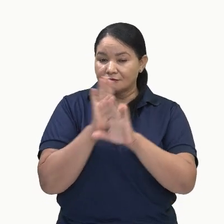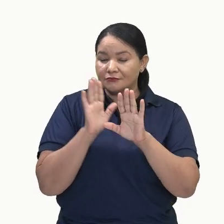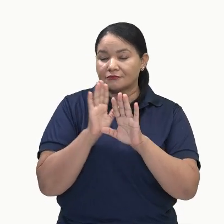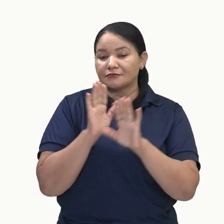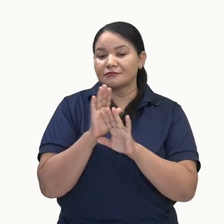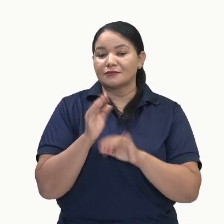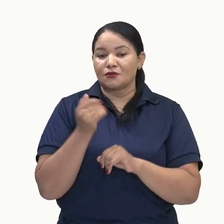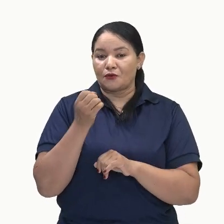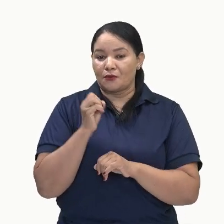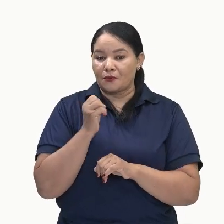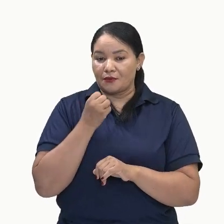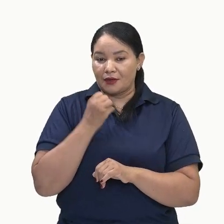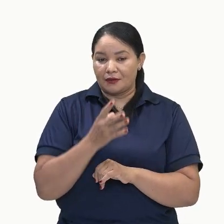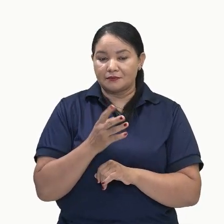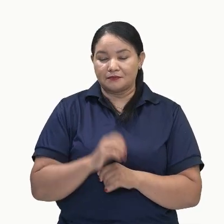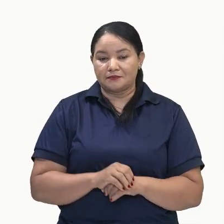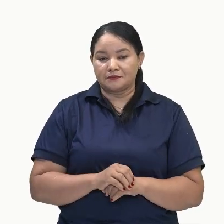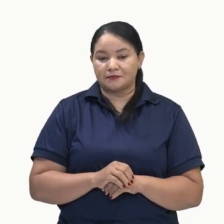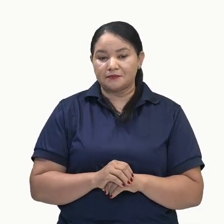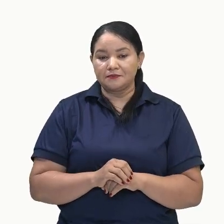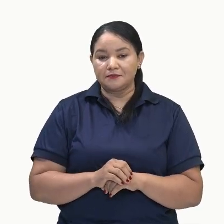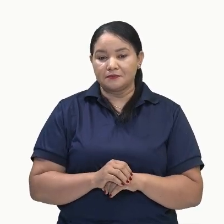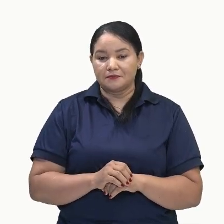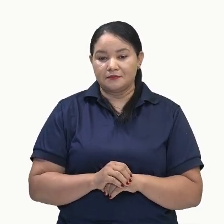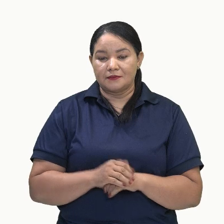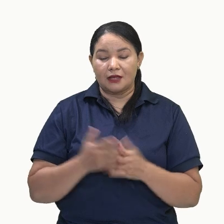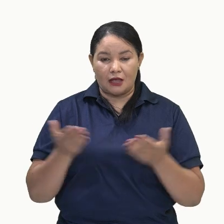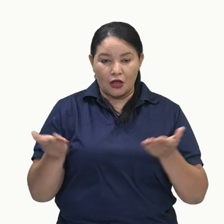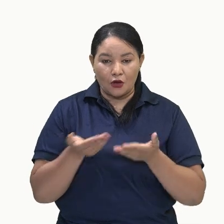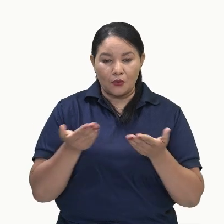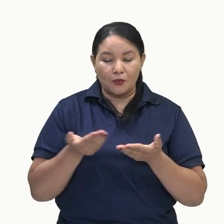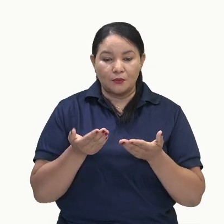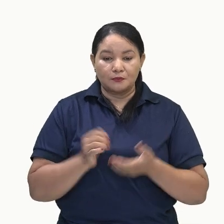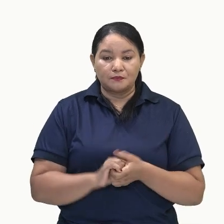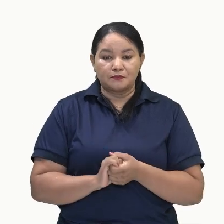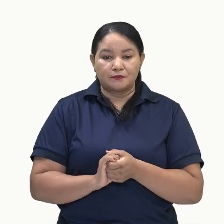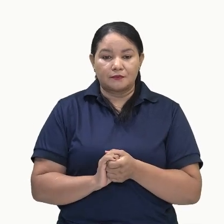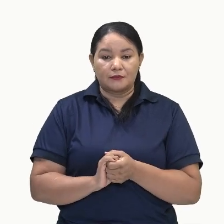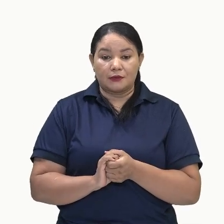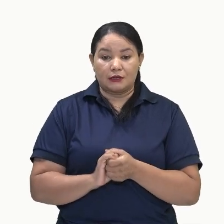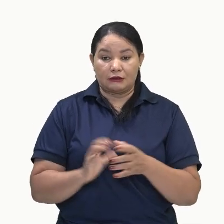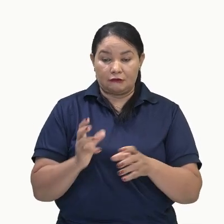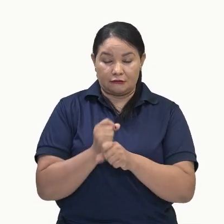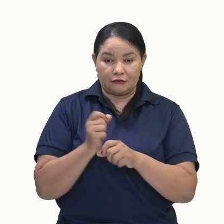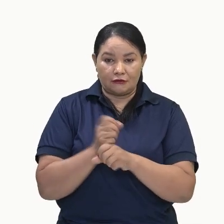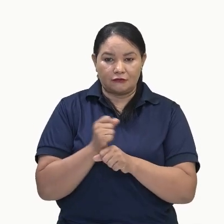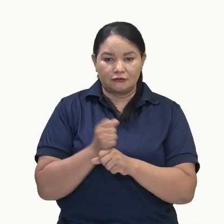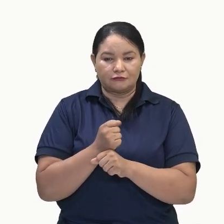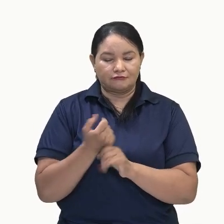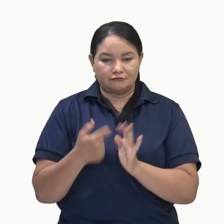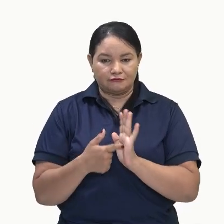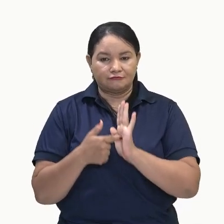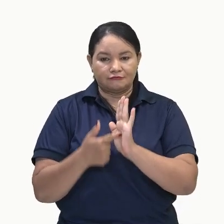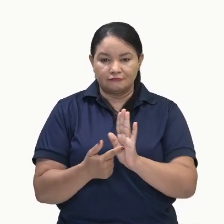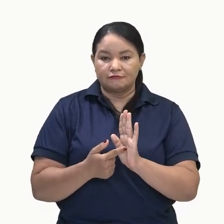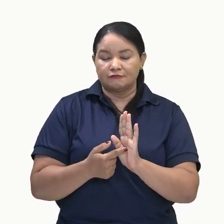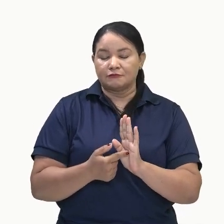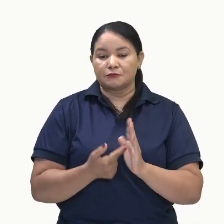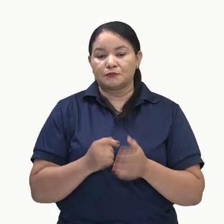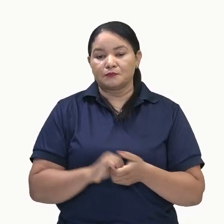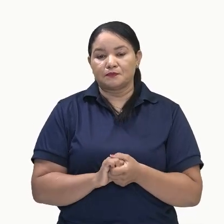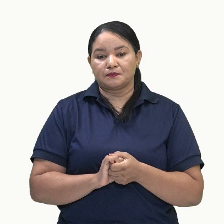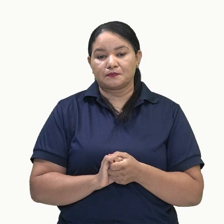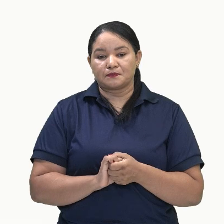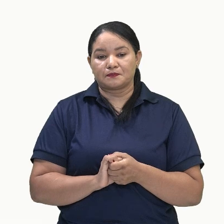compreenderam. Porque agora a gente vai fazer alguns cálculos aqui envolvendo o cálculo